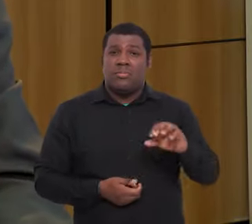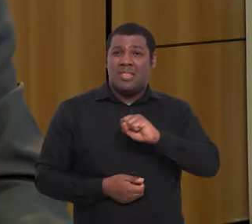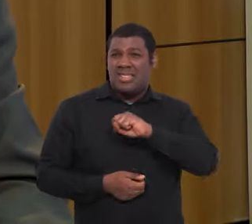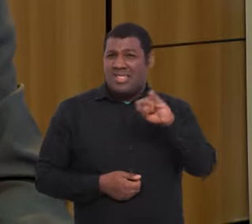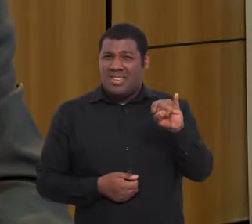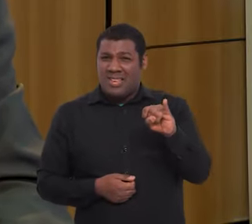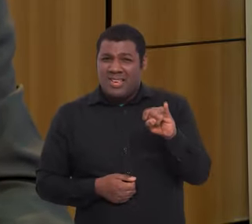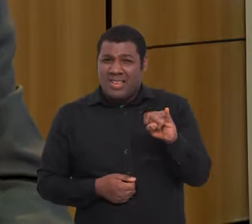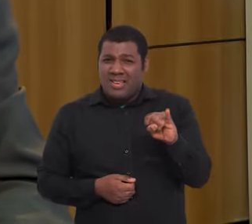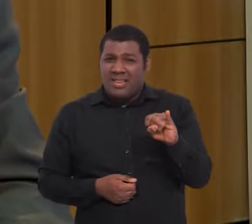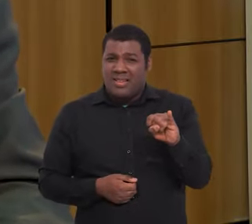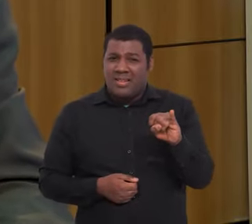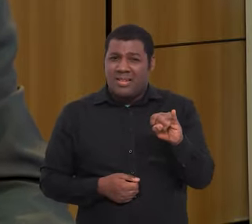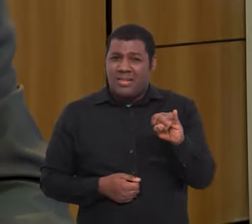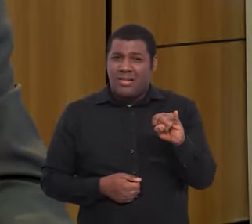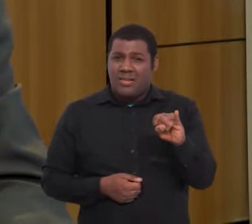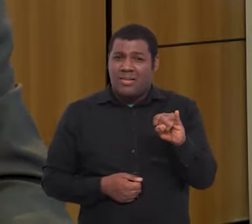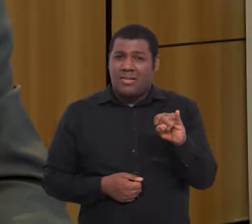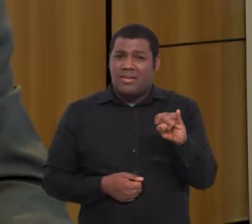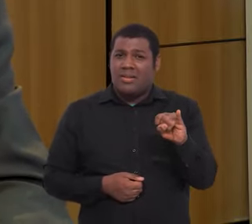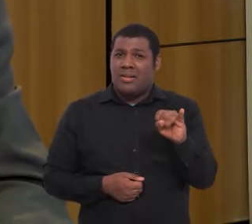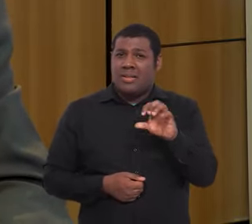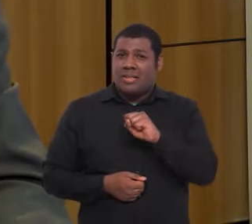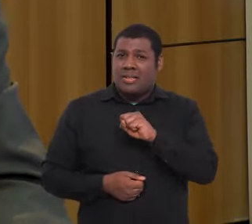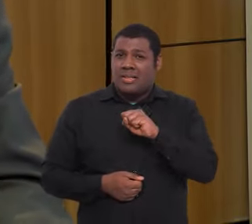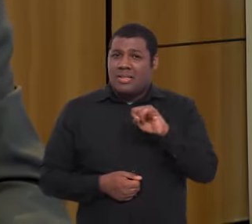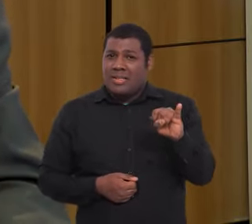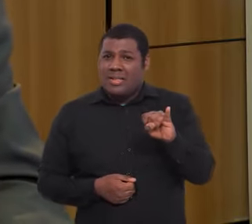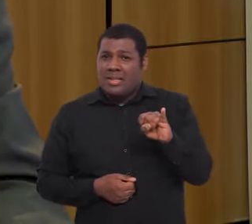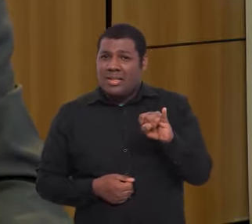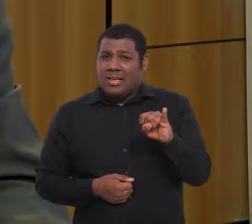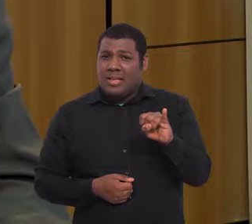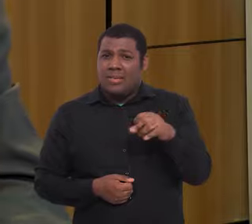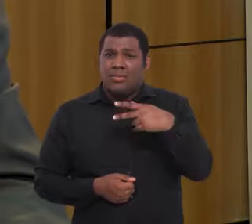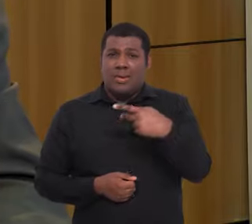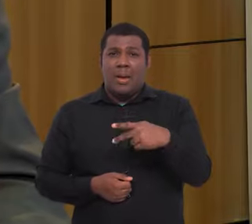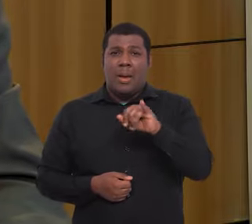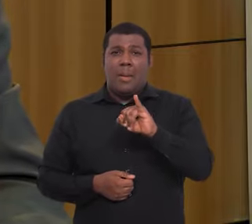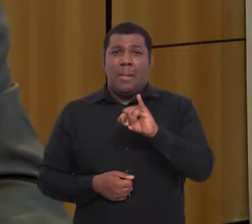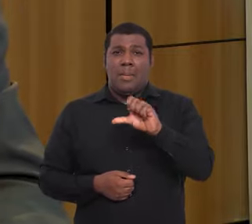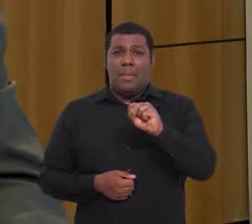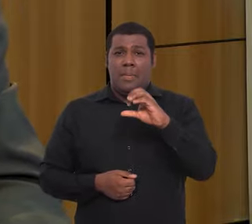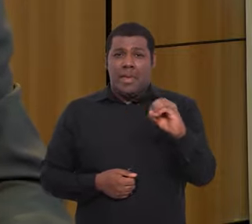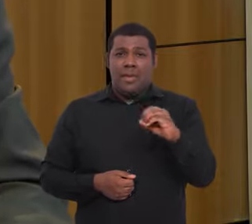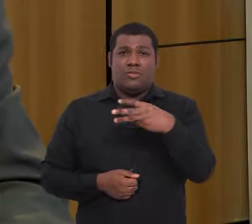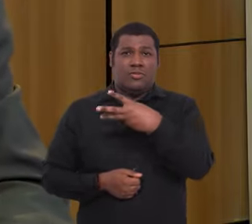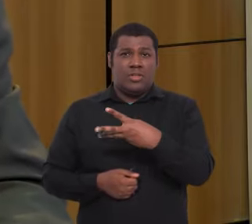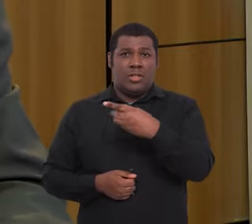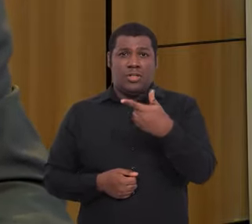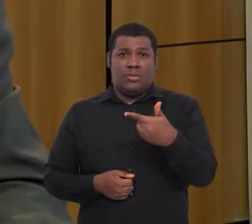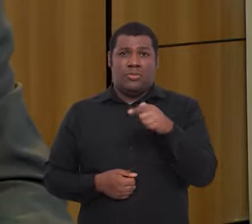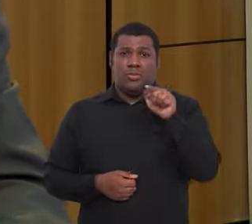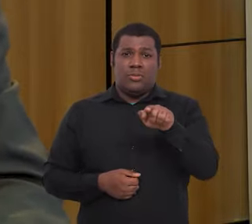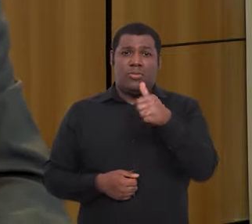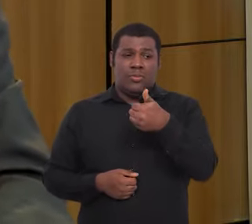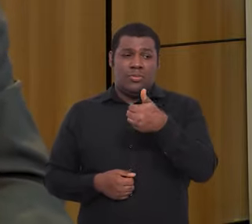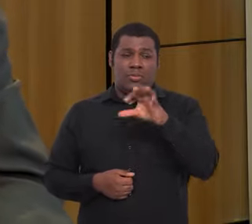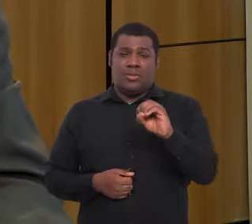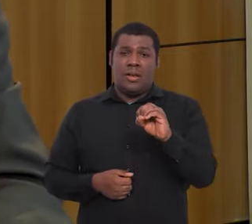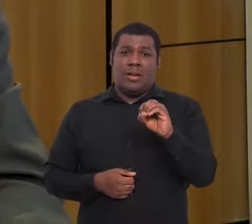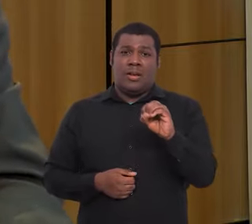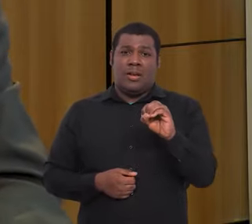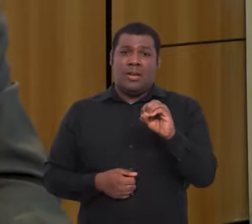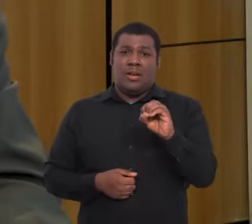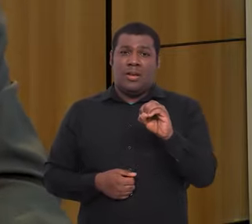de seis de sete sem o mínimo sem o piso mínimo com o piso de 32 10 você vai aumentar o valor com a mesma